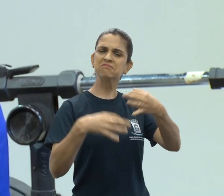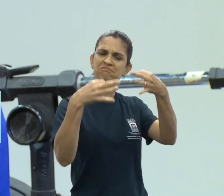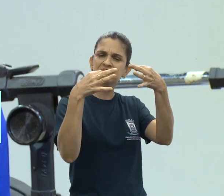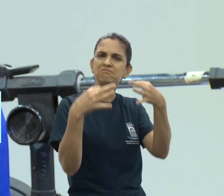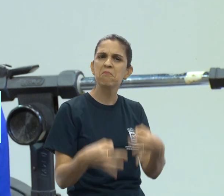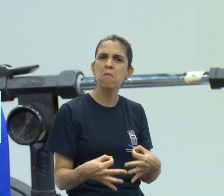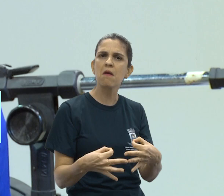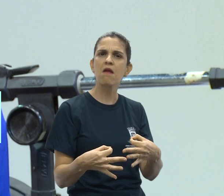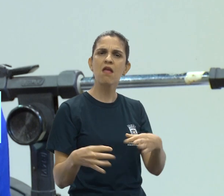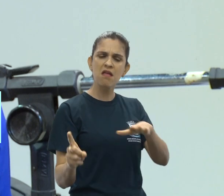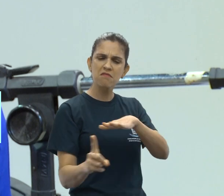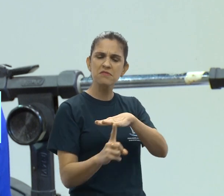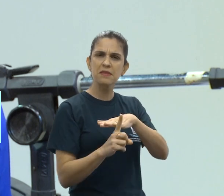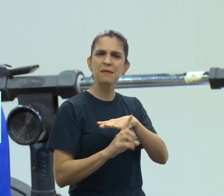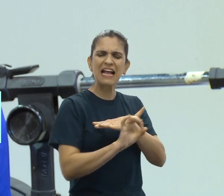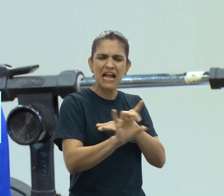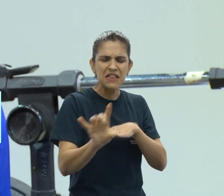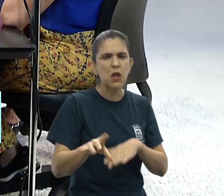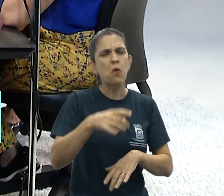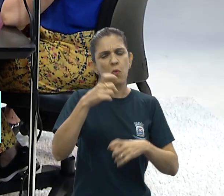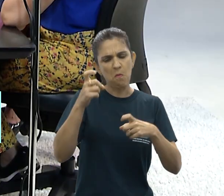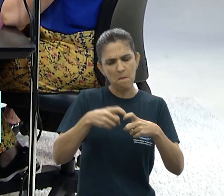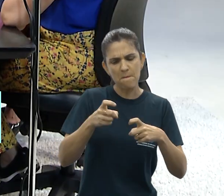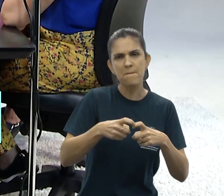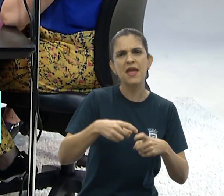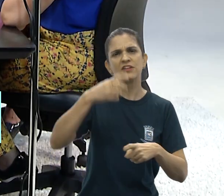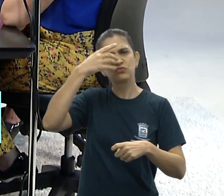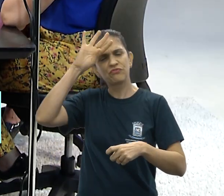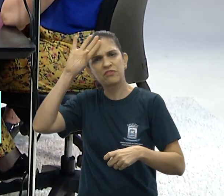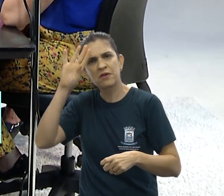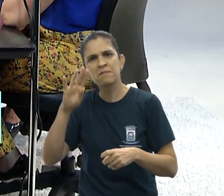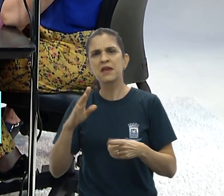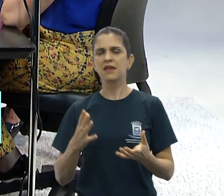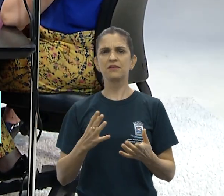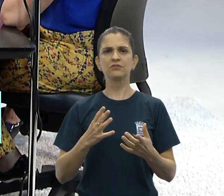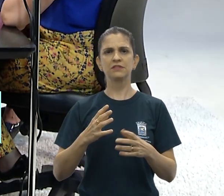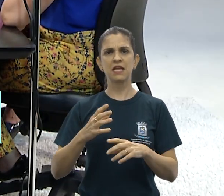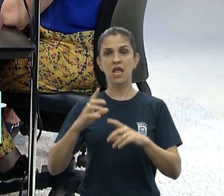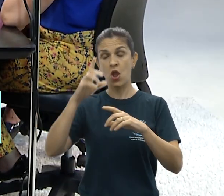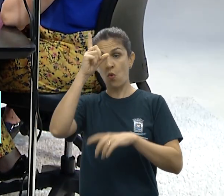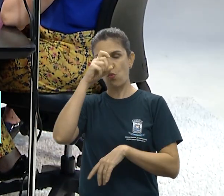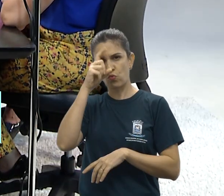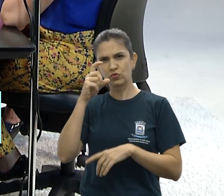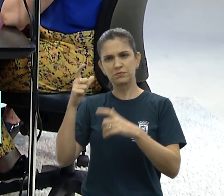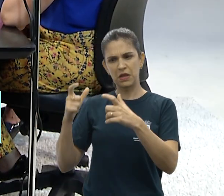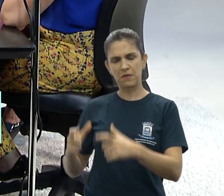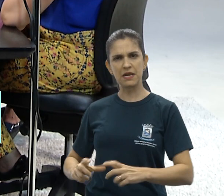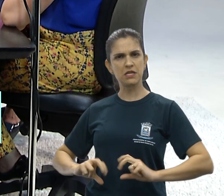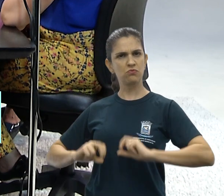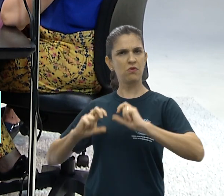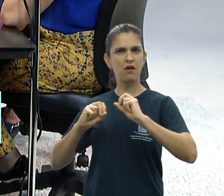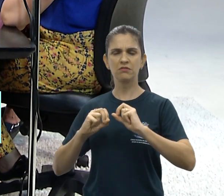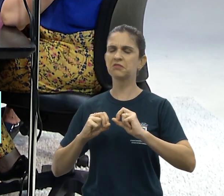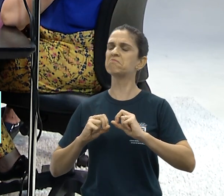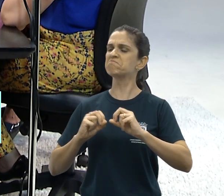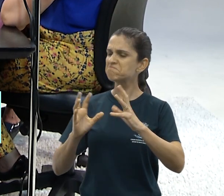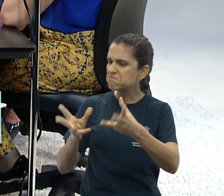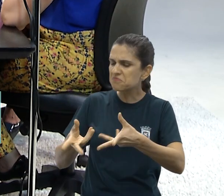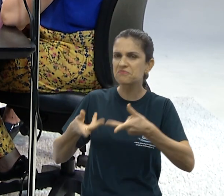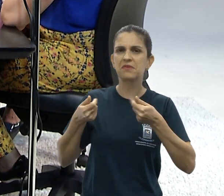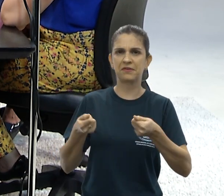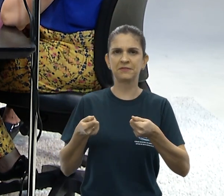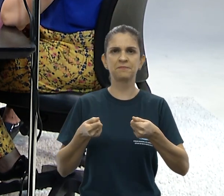dos enfermeiros, o carinho, o Hospital do Câncer é maravilhoso. Lá no HU também eu fui muito bem